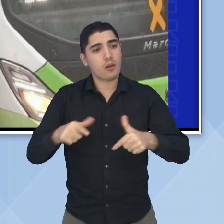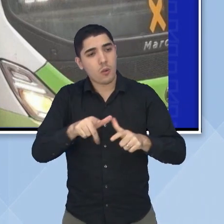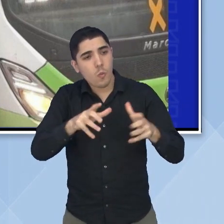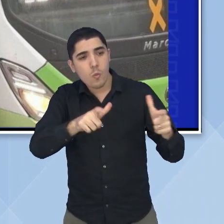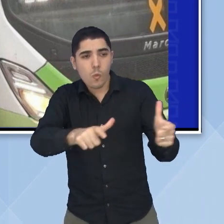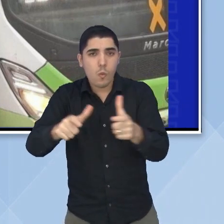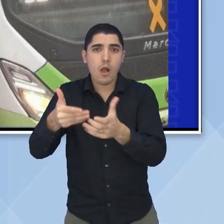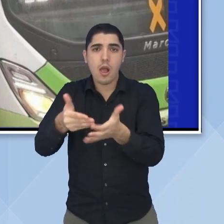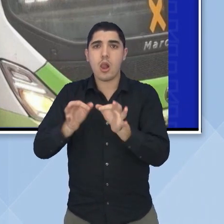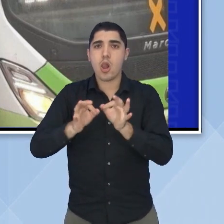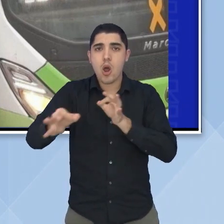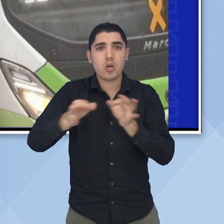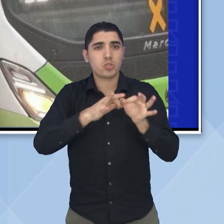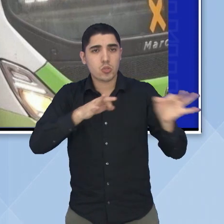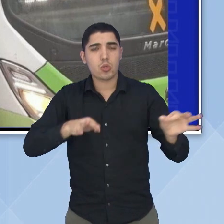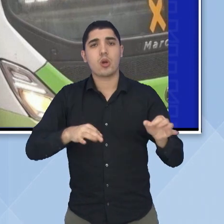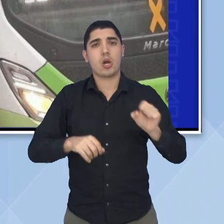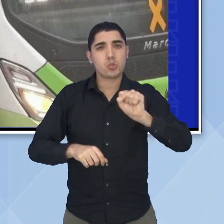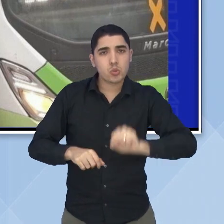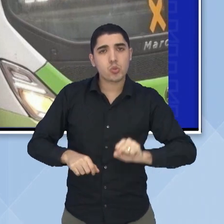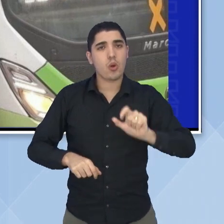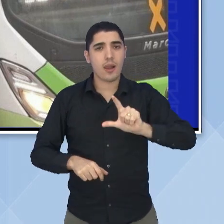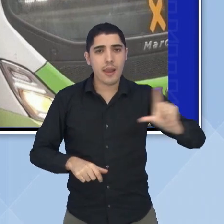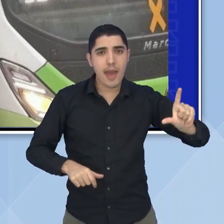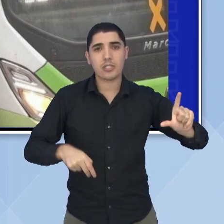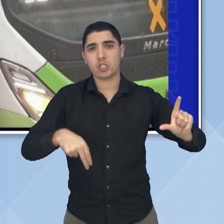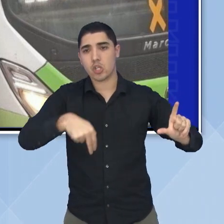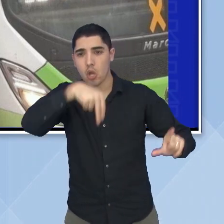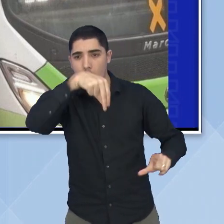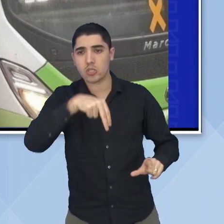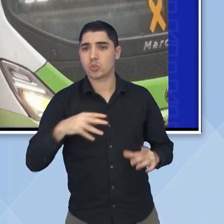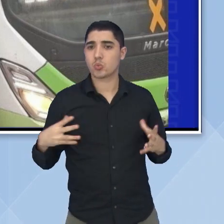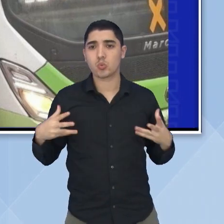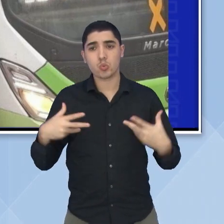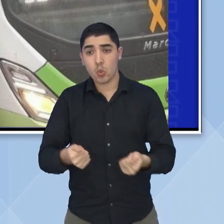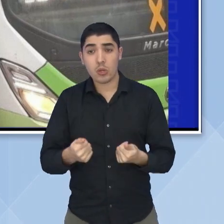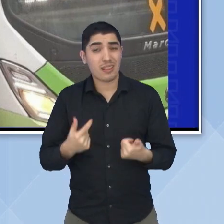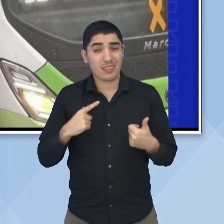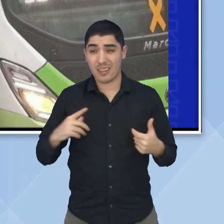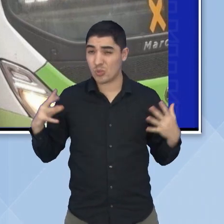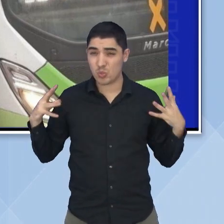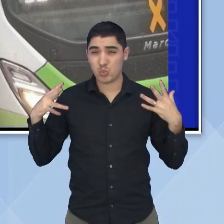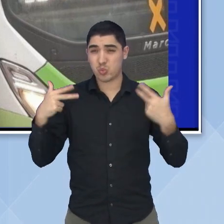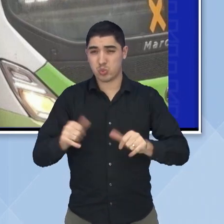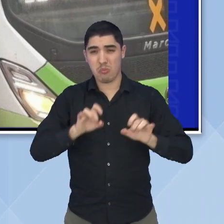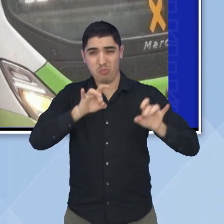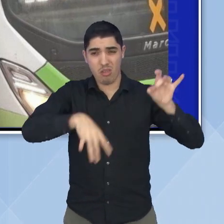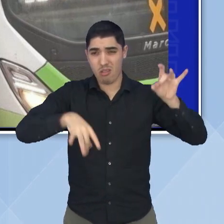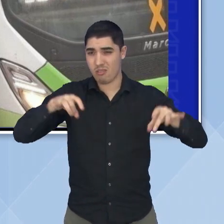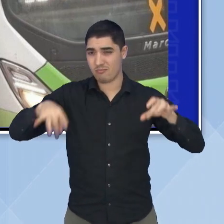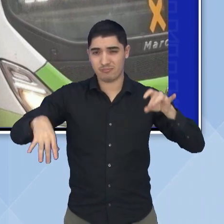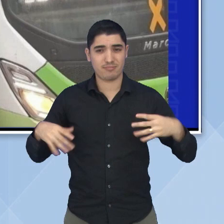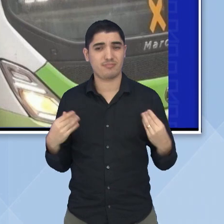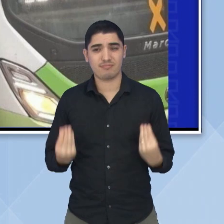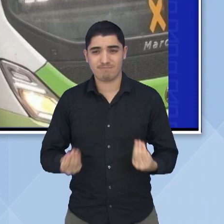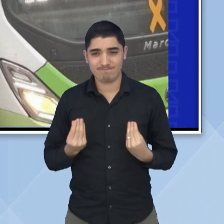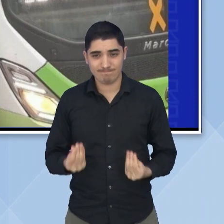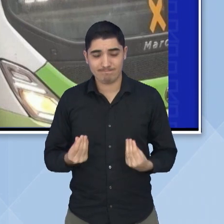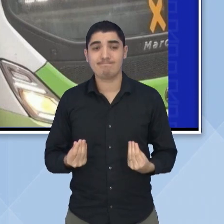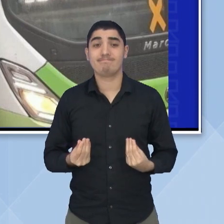lá da sul, da leste, da norte. Porque o abandono está geral. O abandono está geral. E o senhor